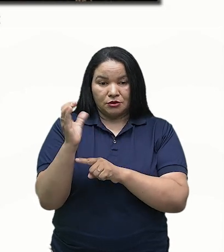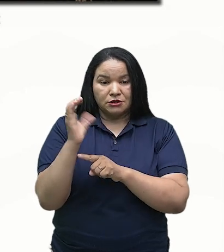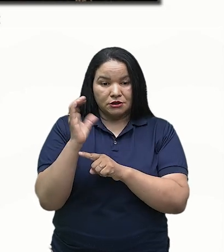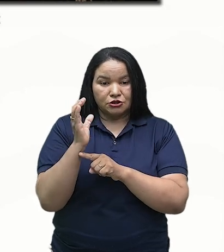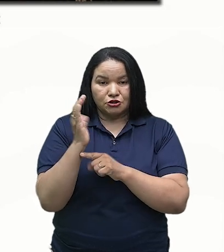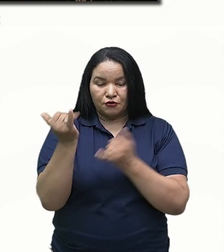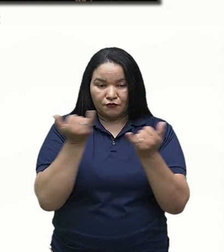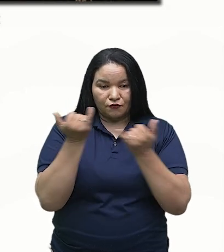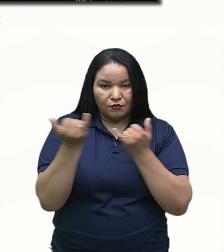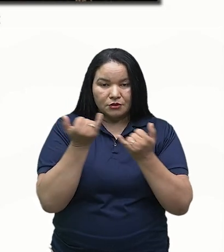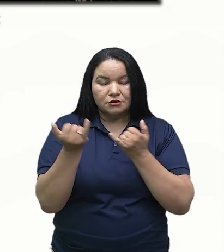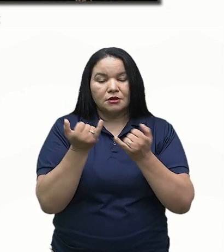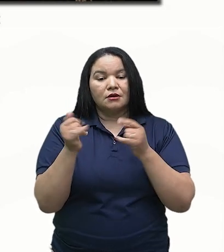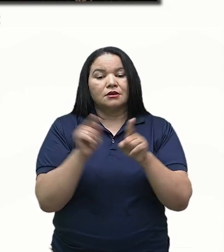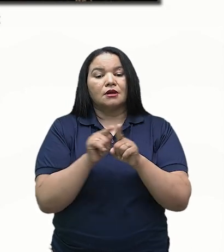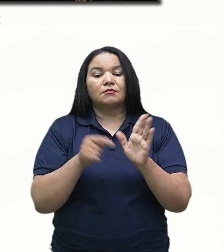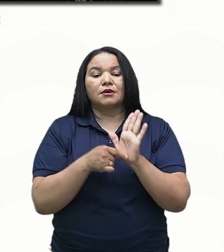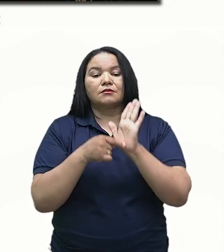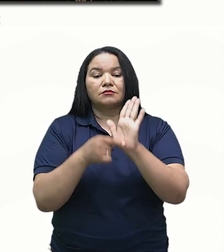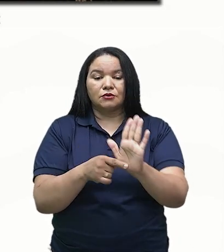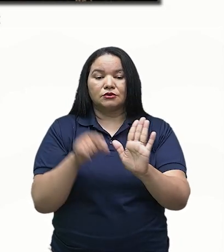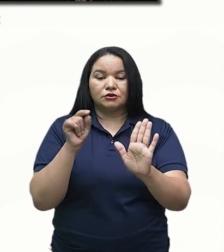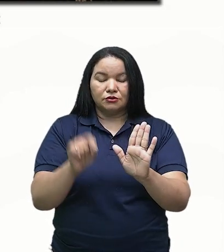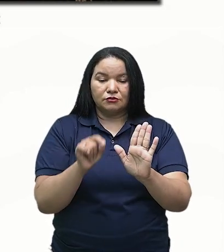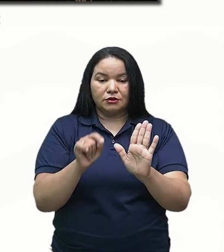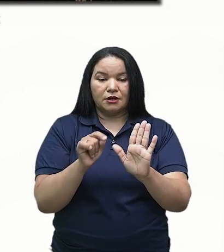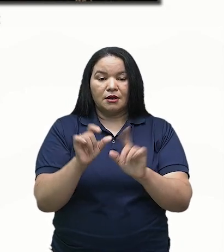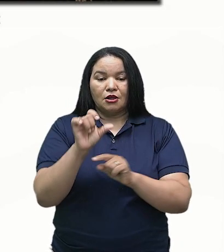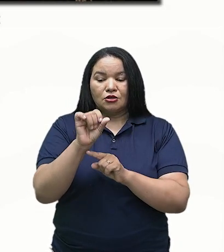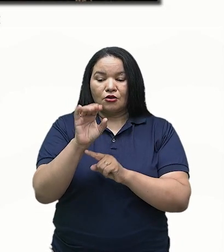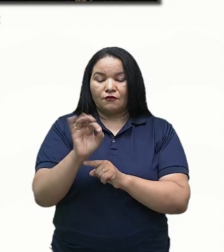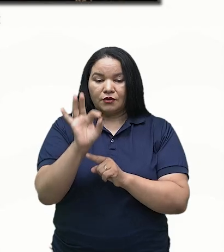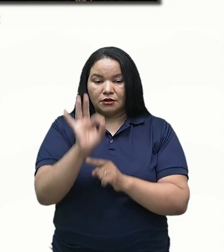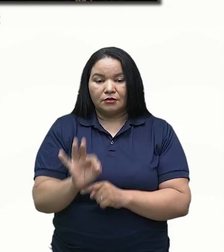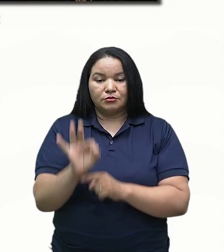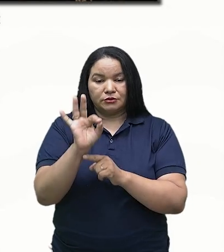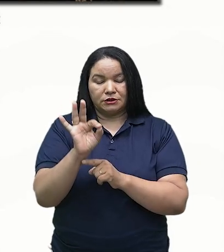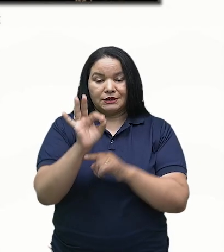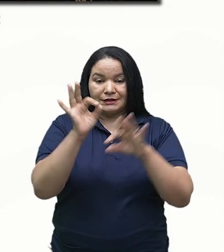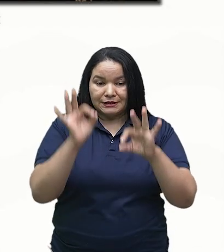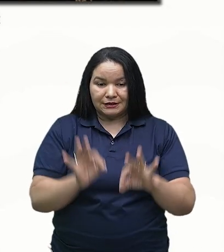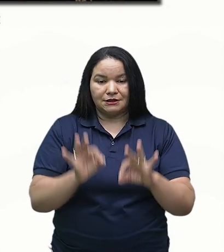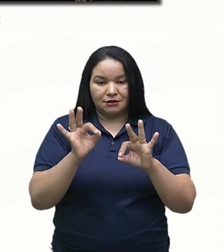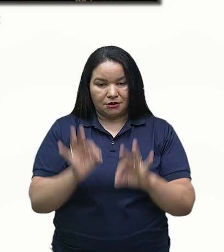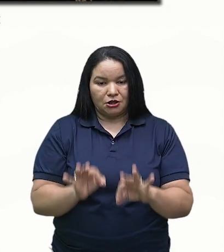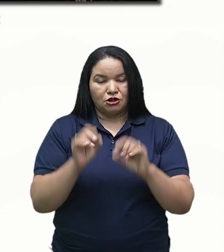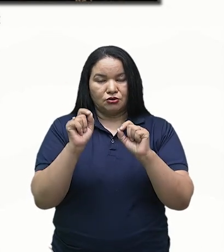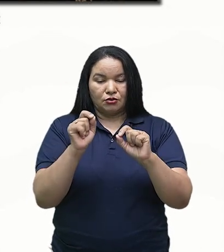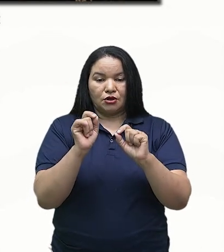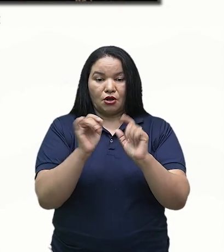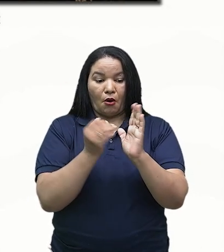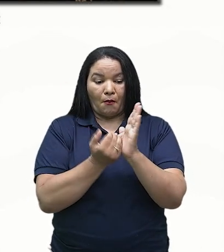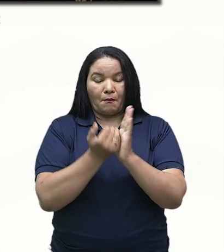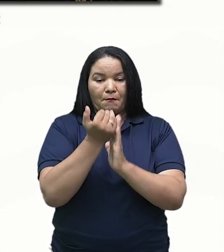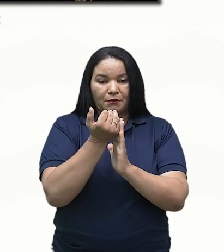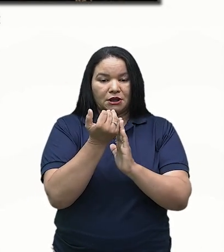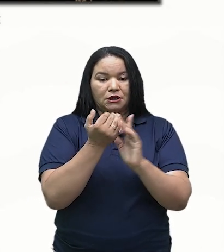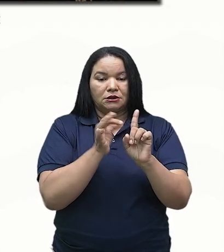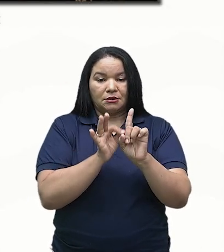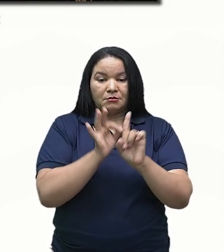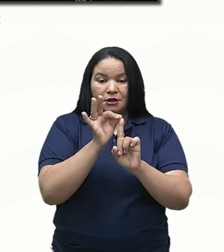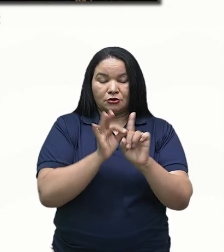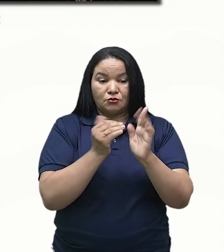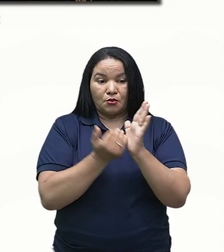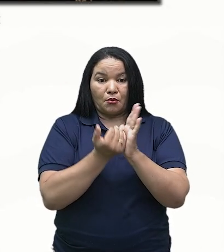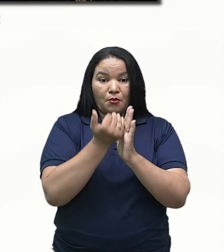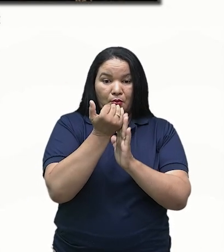está acontecendo. E ele afirma que há 90% de certeza que o aumento de temperatura na